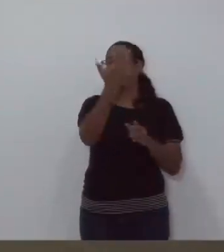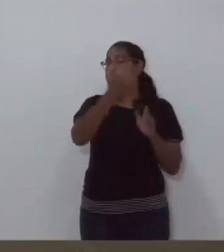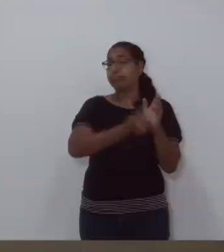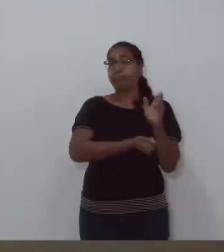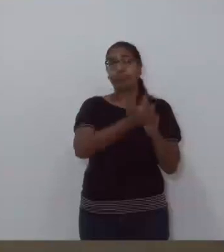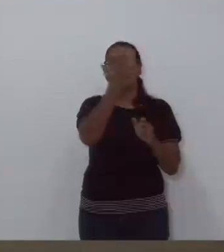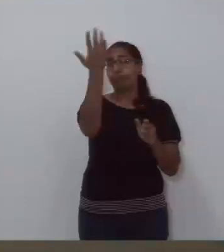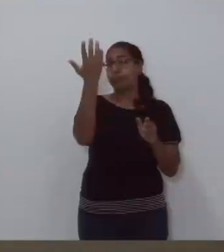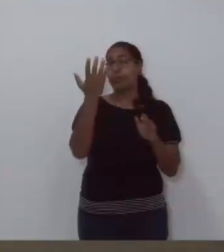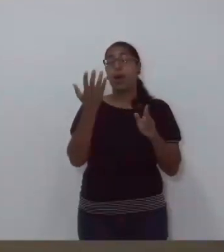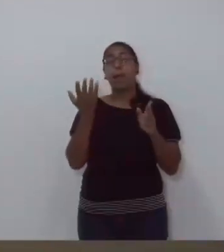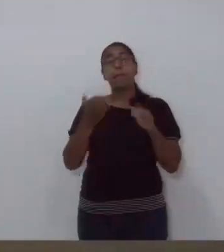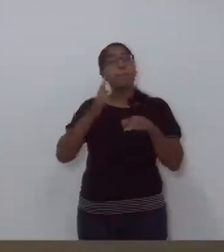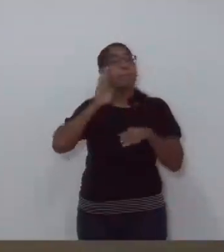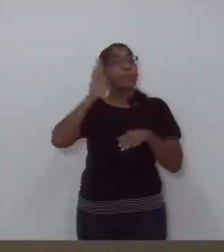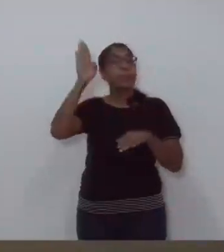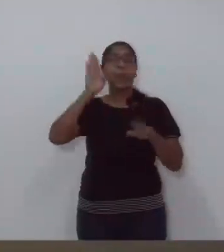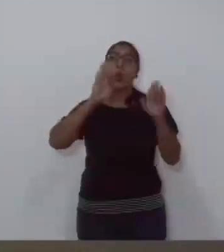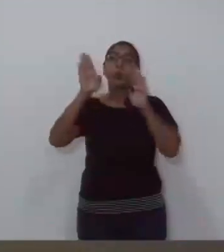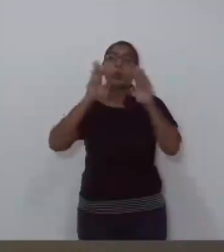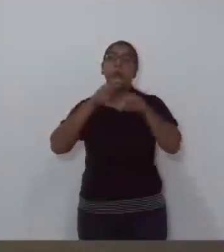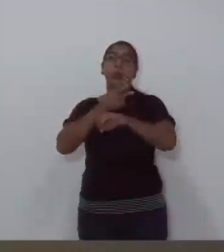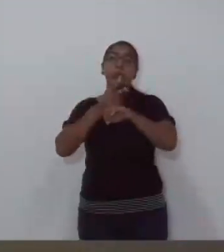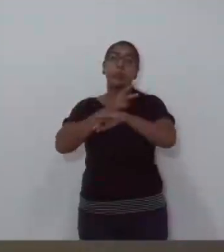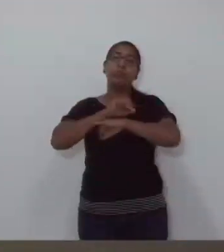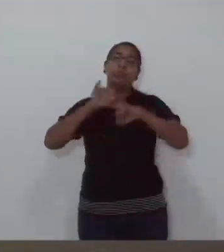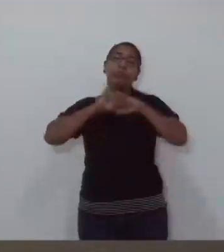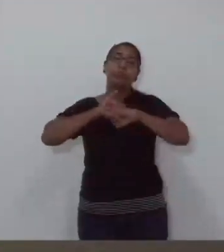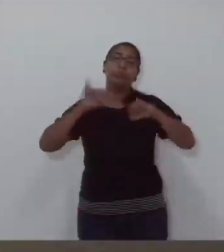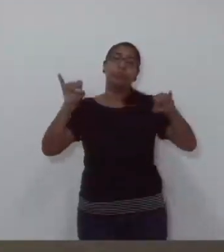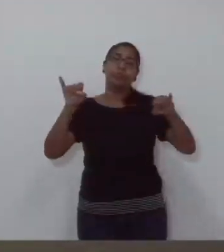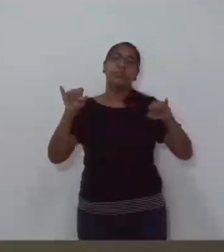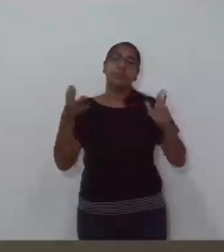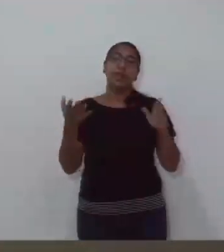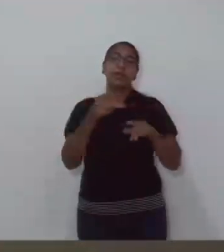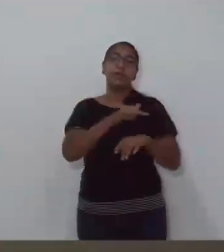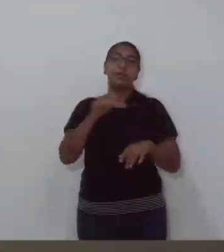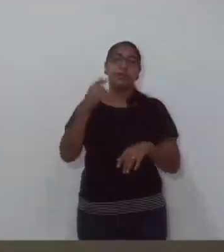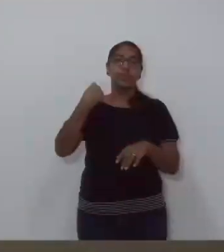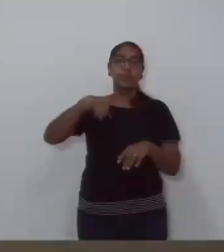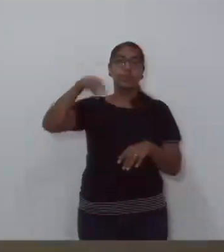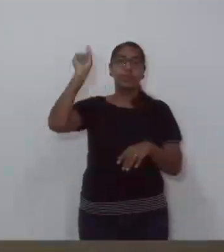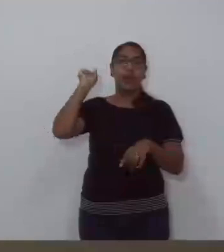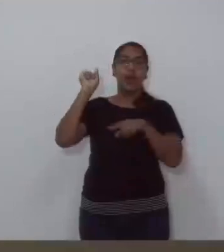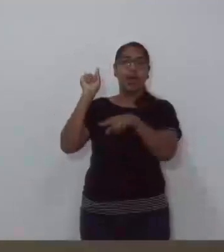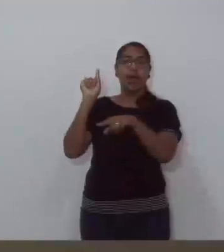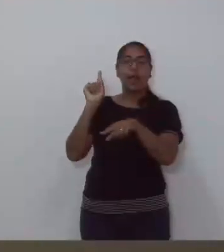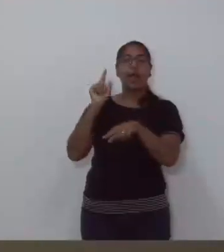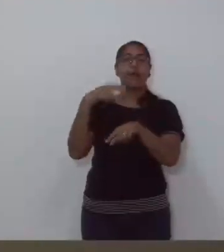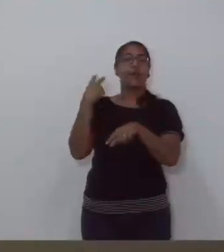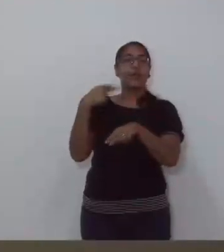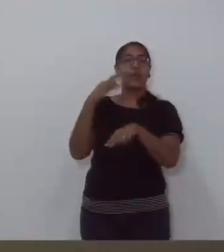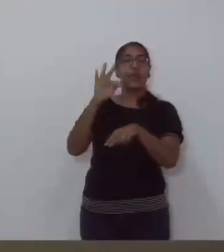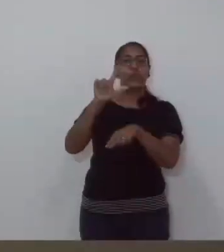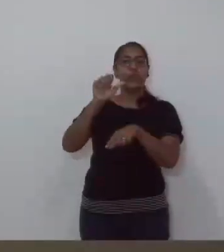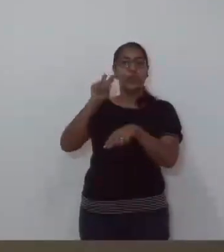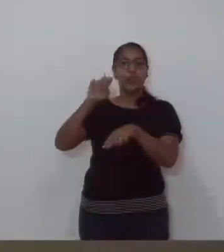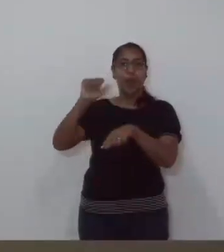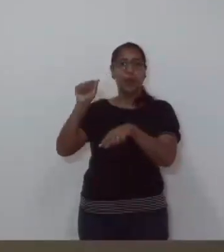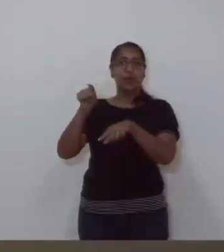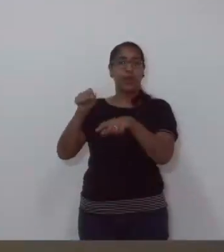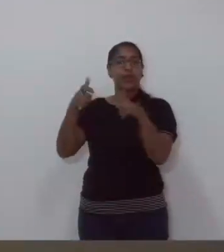mídias sociais, inclusive. Nós tivemos, semana passada, um brilhante trabalho aqui promovido pela vereadora Flávia, uma palestra sobre